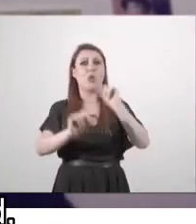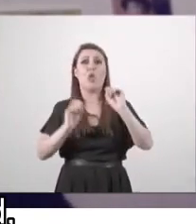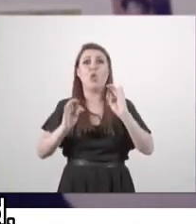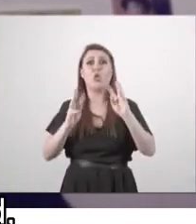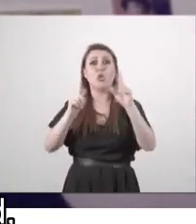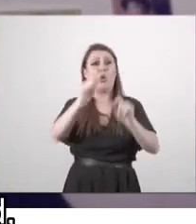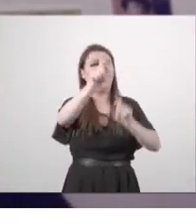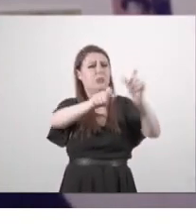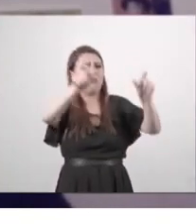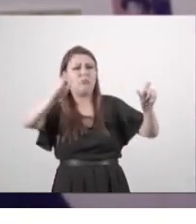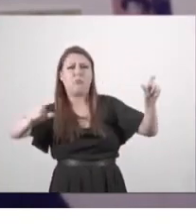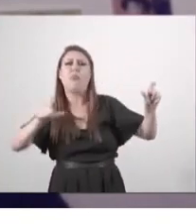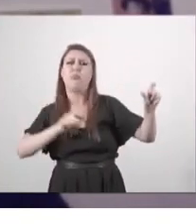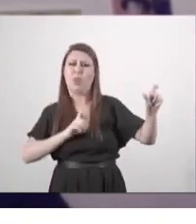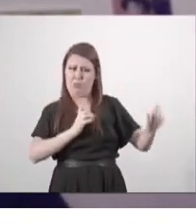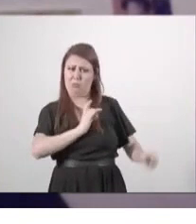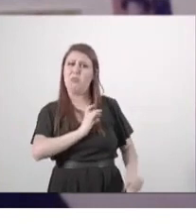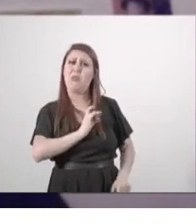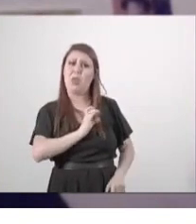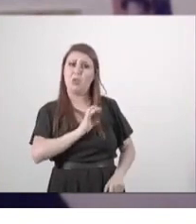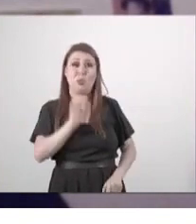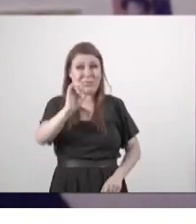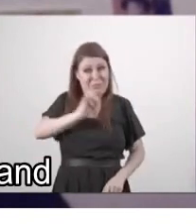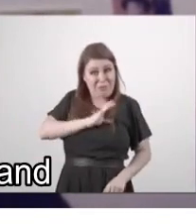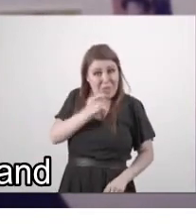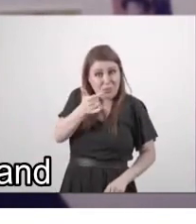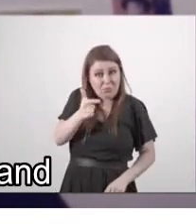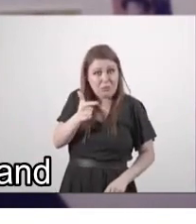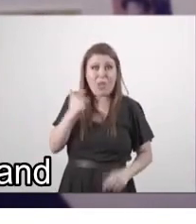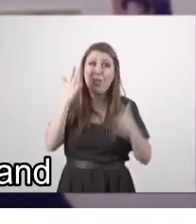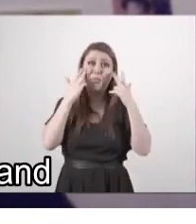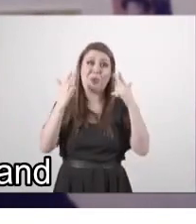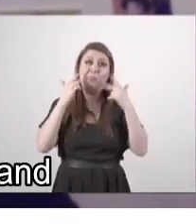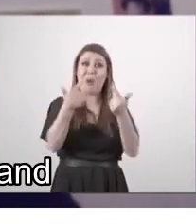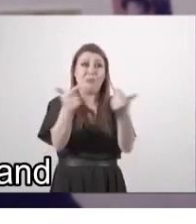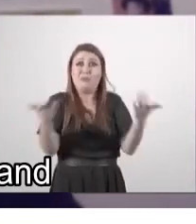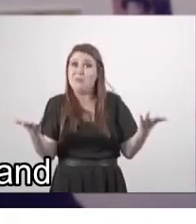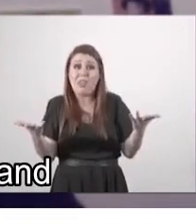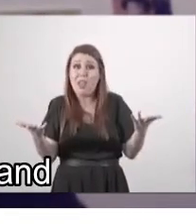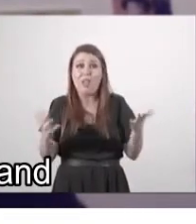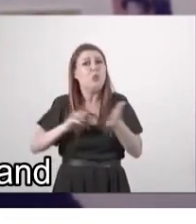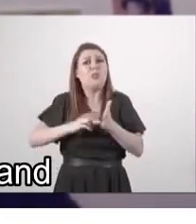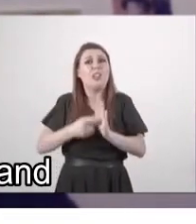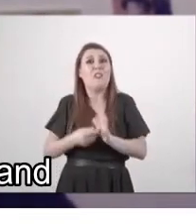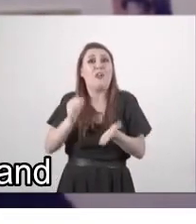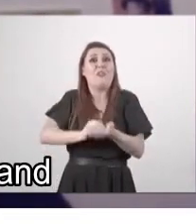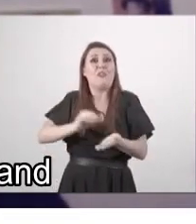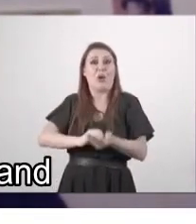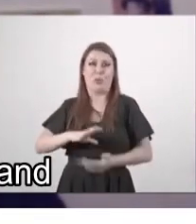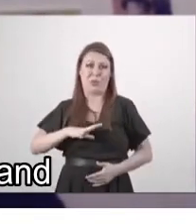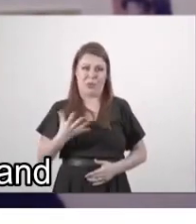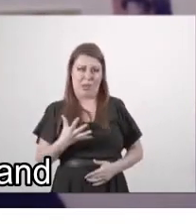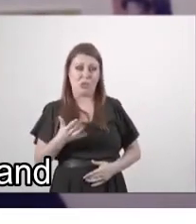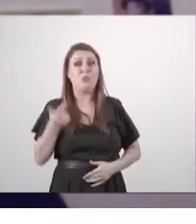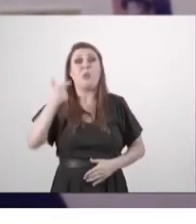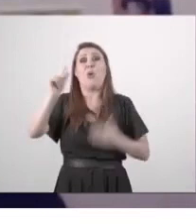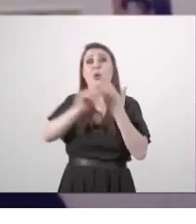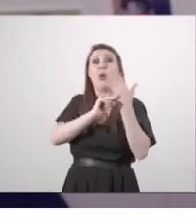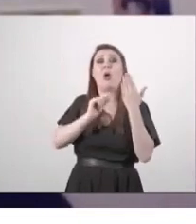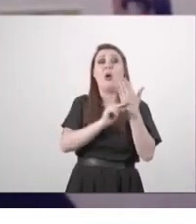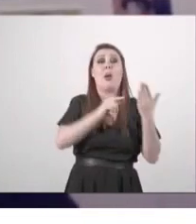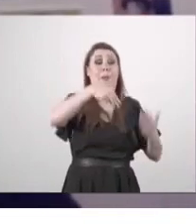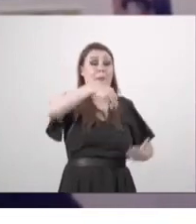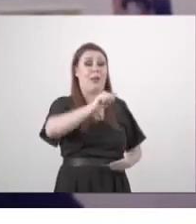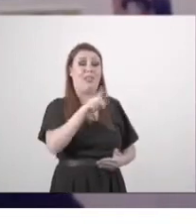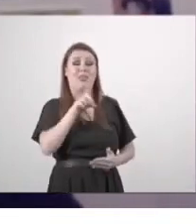têm medo. Quem não tem medo não é normal. Isso nada tem a ver com coragem. E Nelson Mandela complementa: aprendi